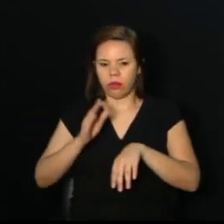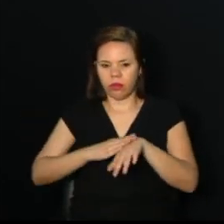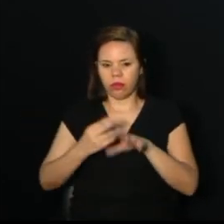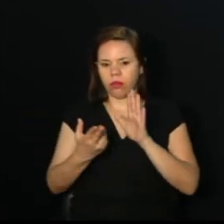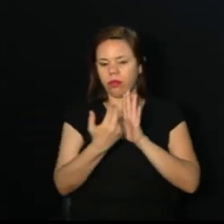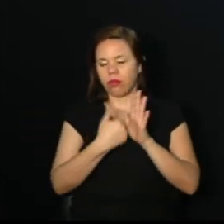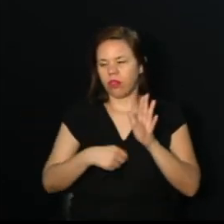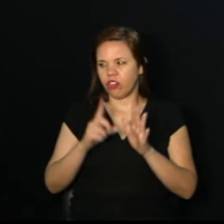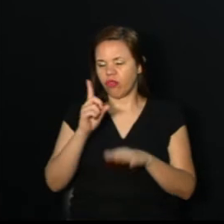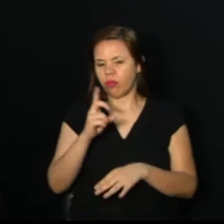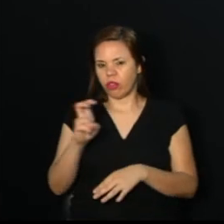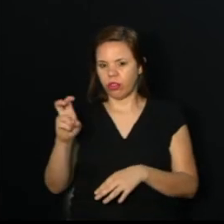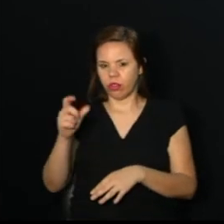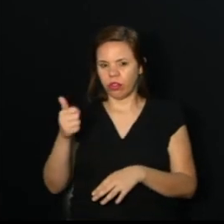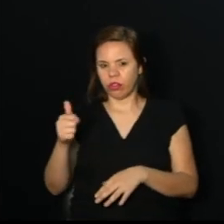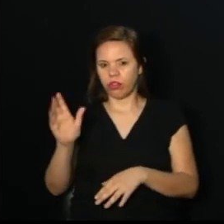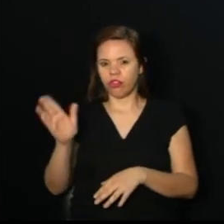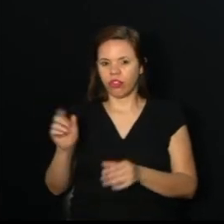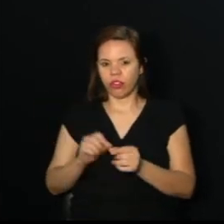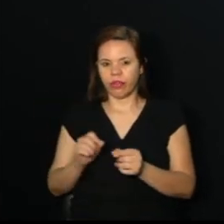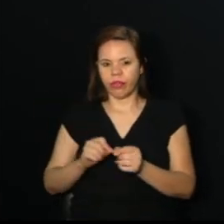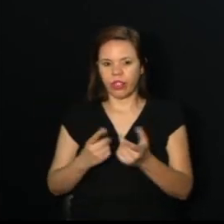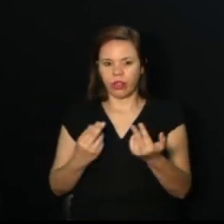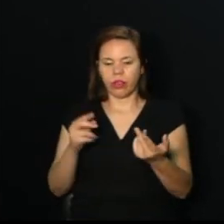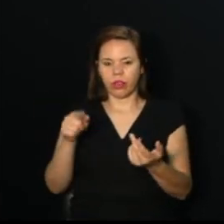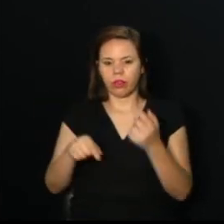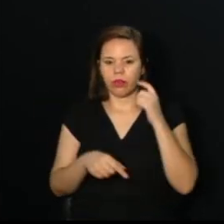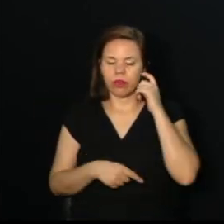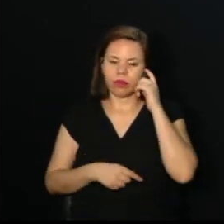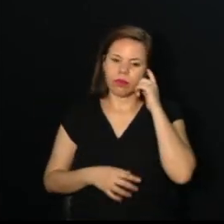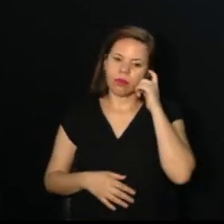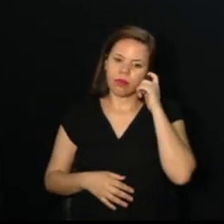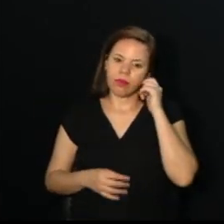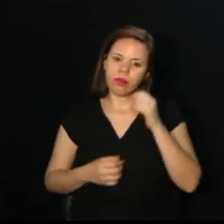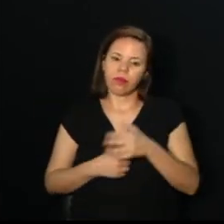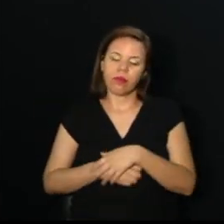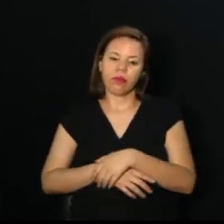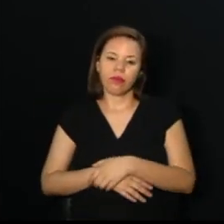1511, tivesse feito isto.